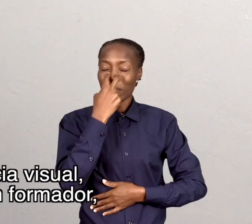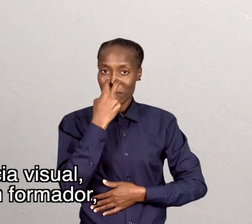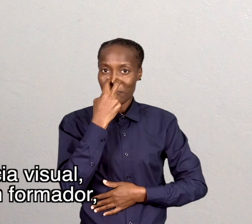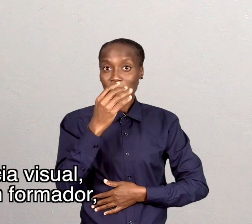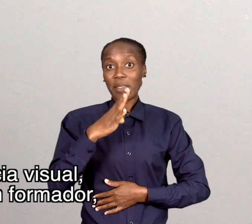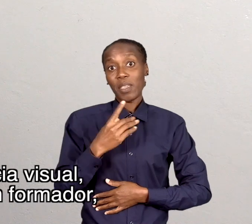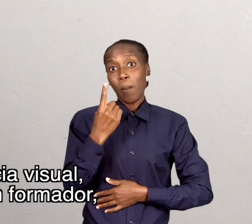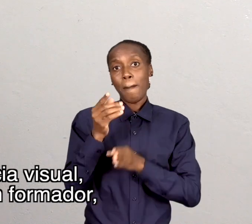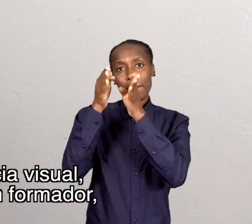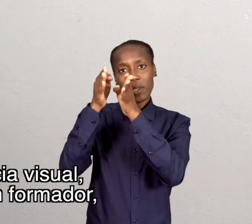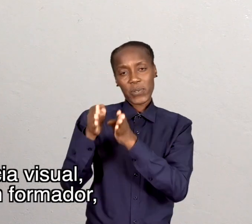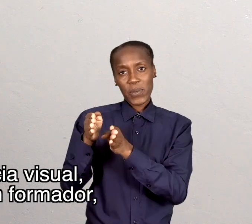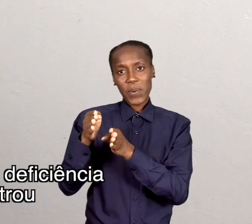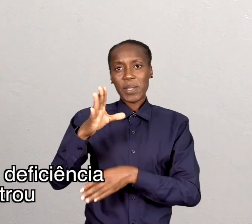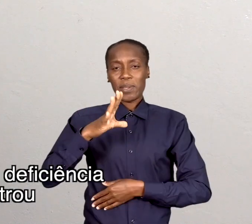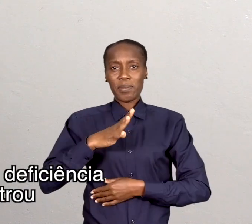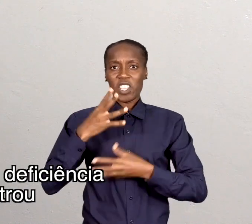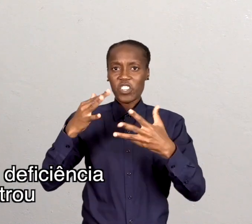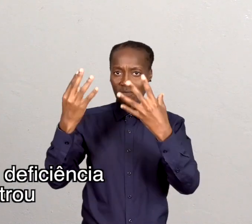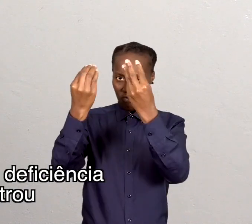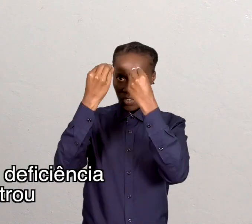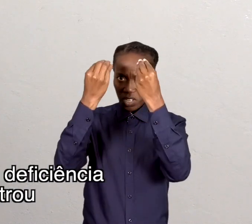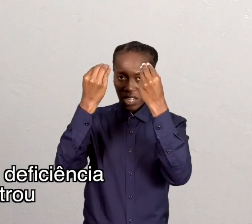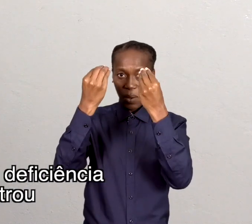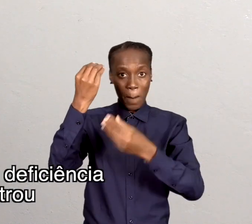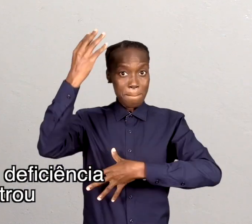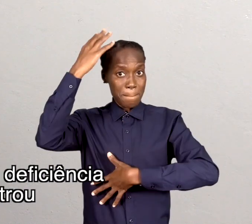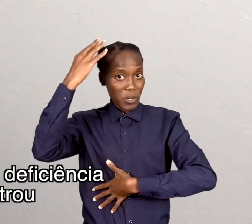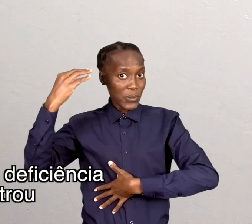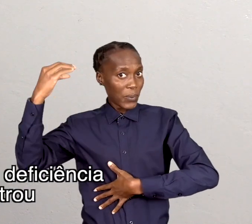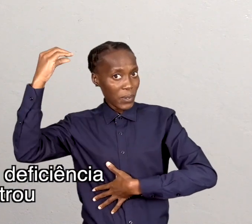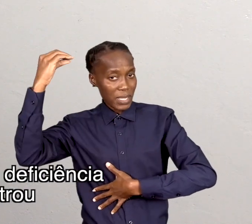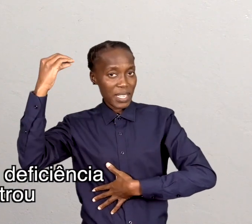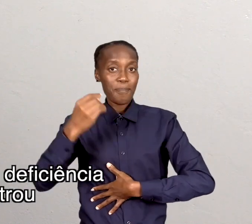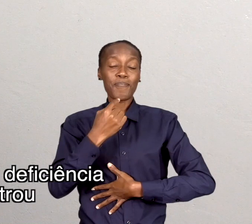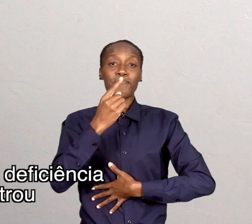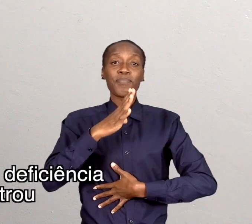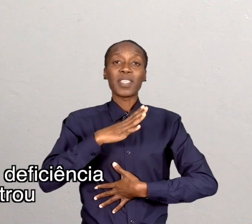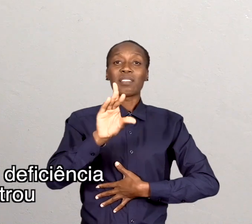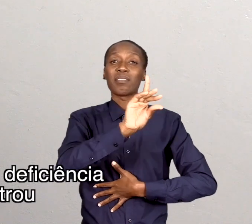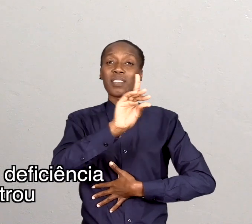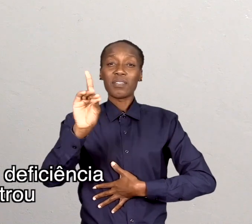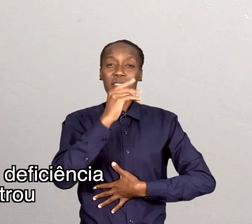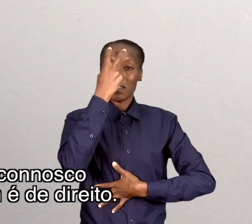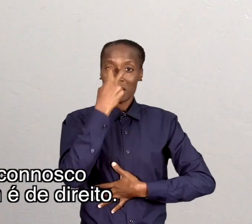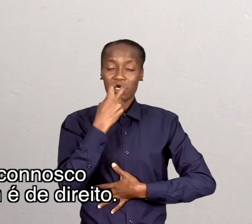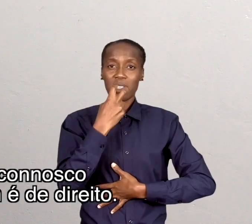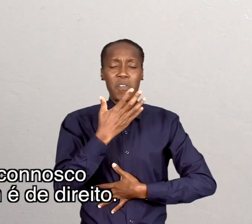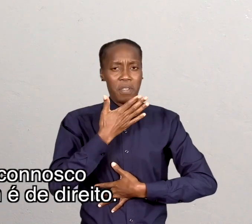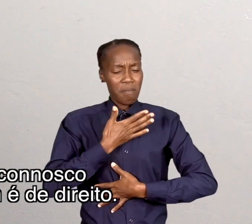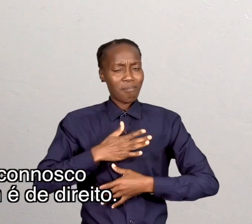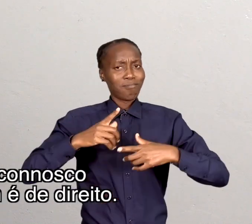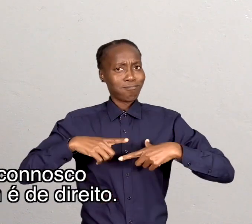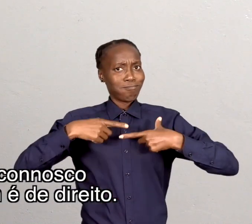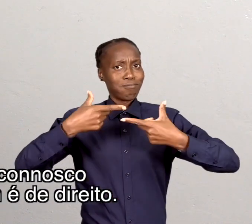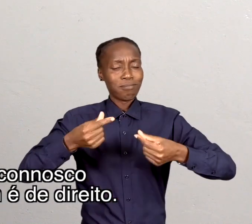com um formador, formado em psicologia, que tem uma deficiência visual, e ele também mostrou